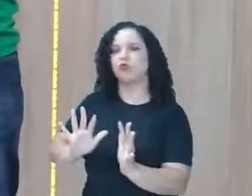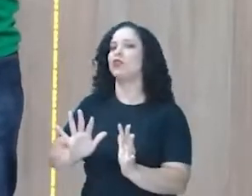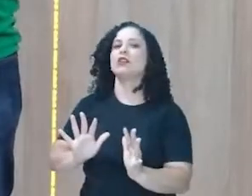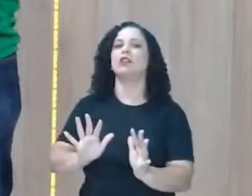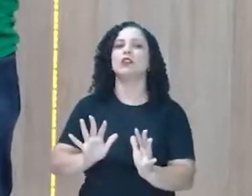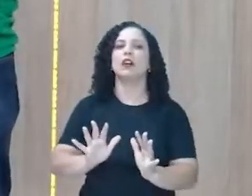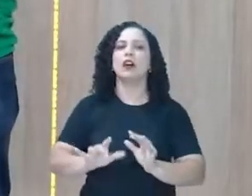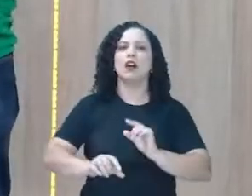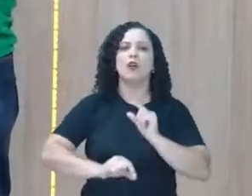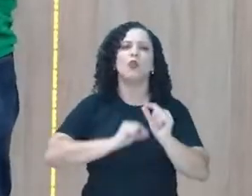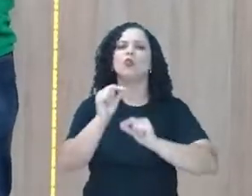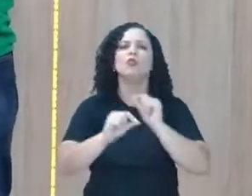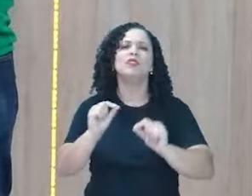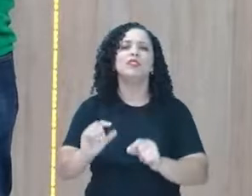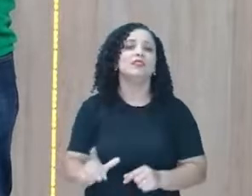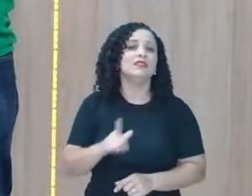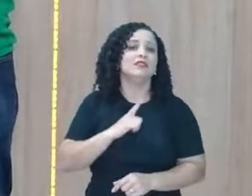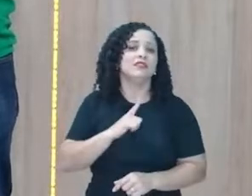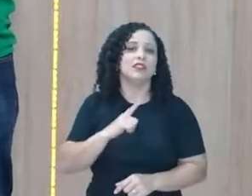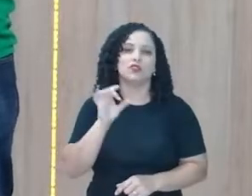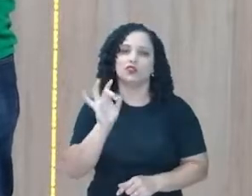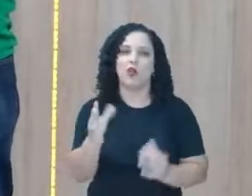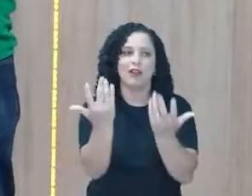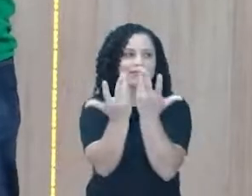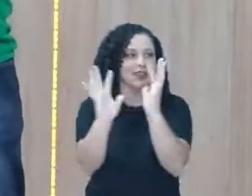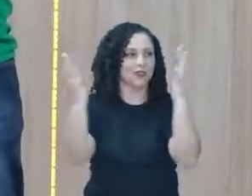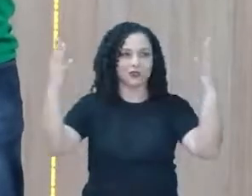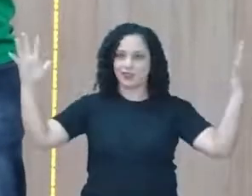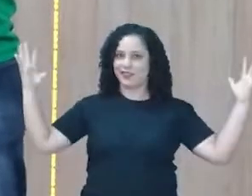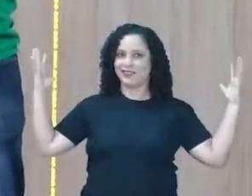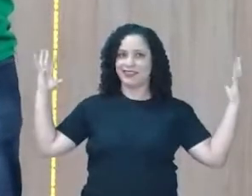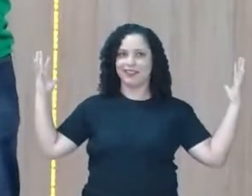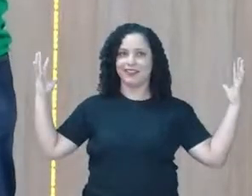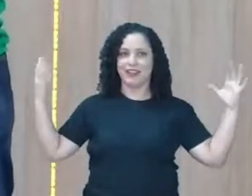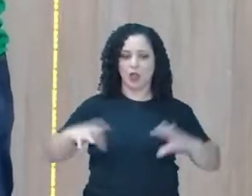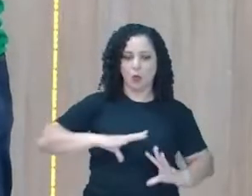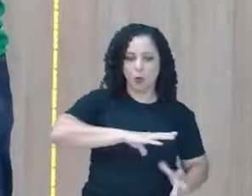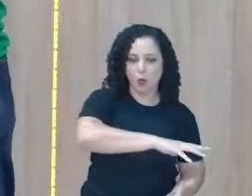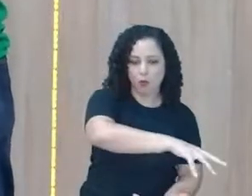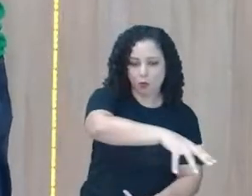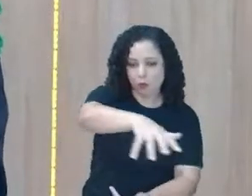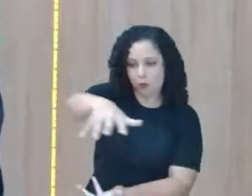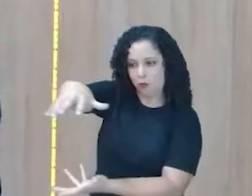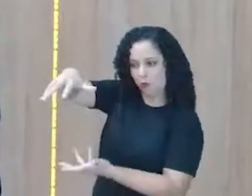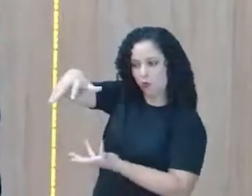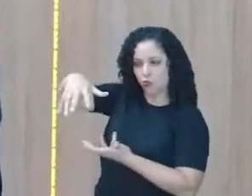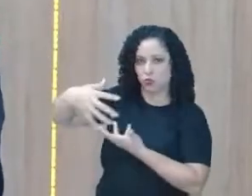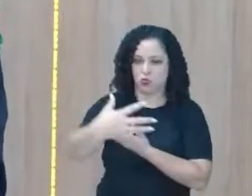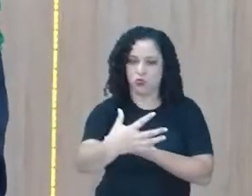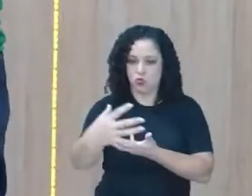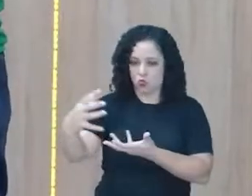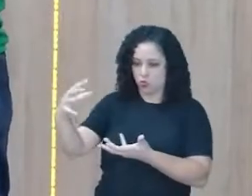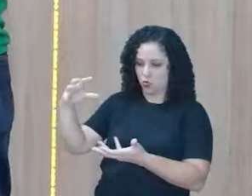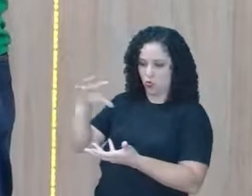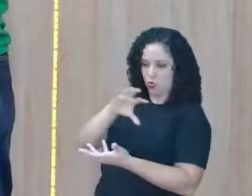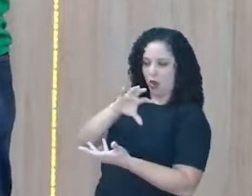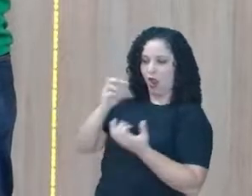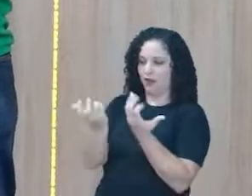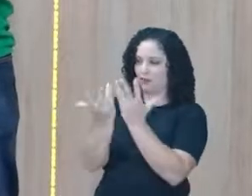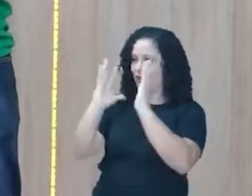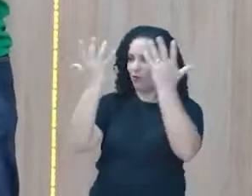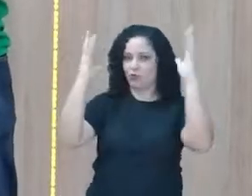continentes, só existia a natureza. Né? A natureza, ela interagiu, ela ocupou também os continentes antes dos seres humanos.